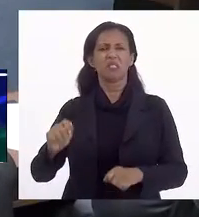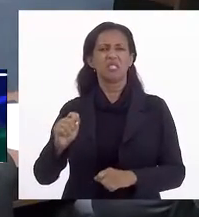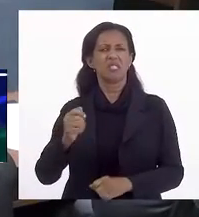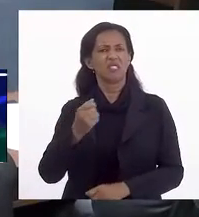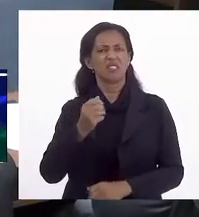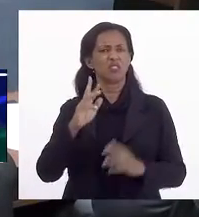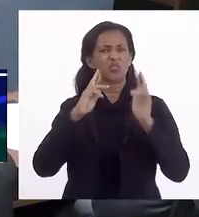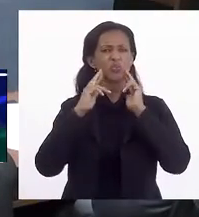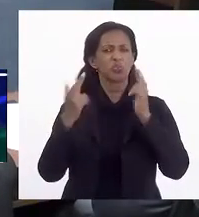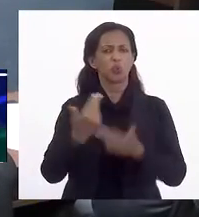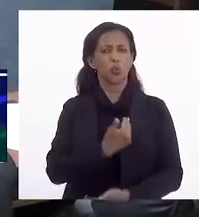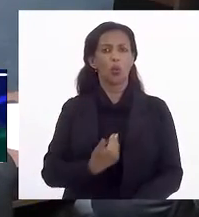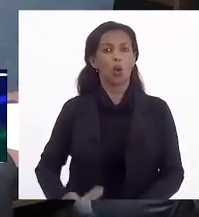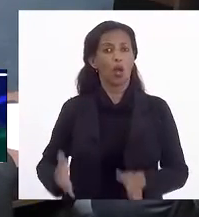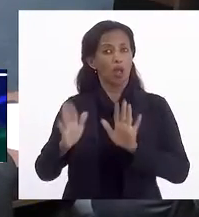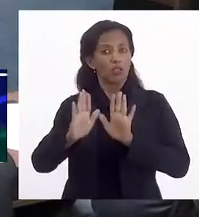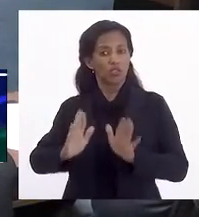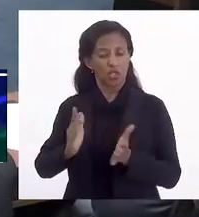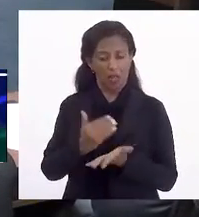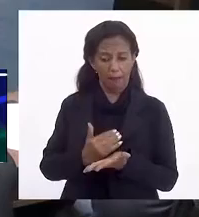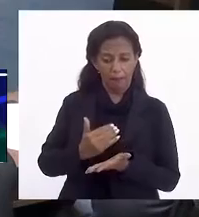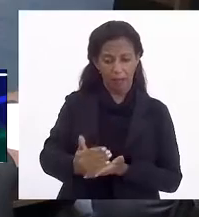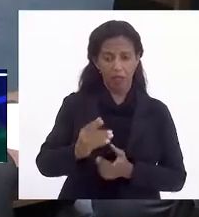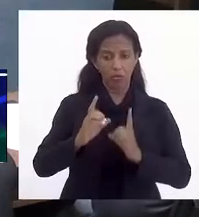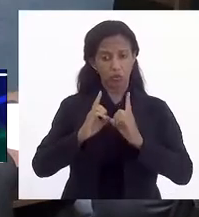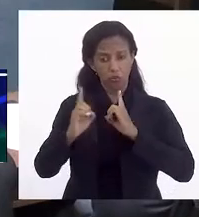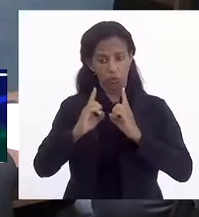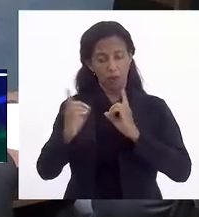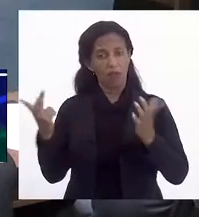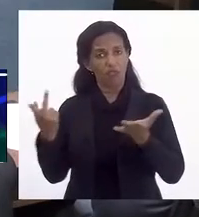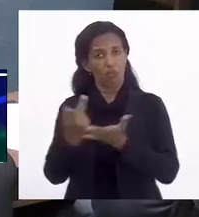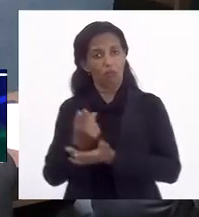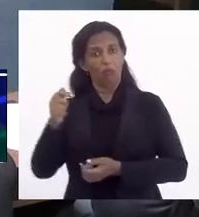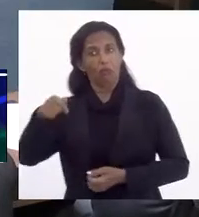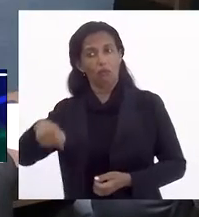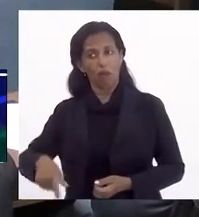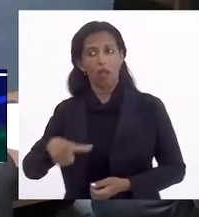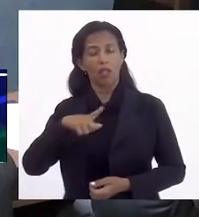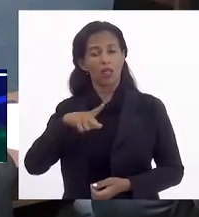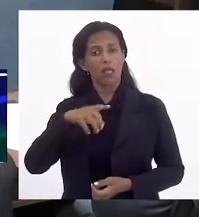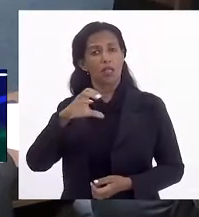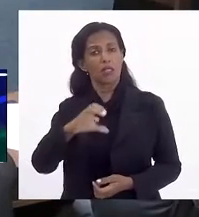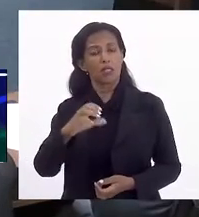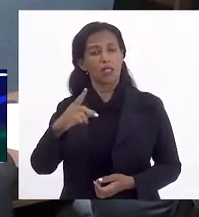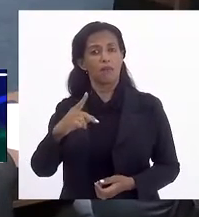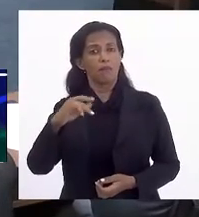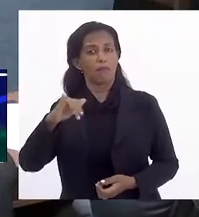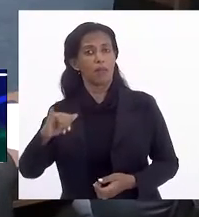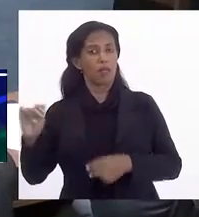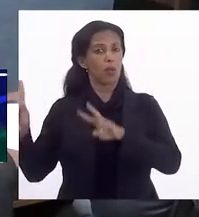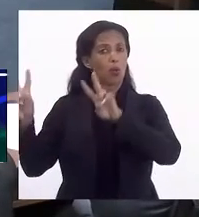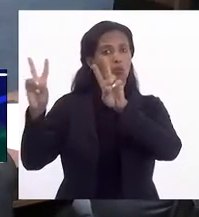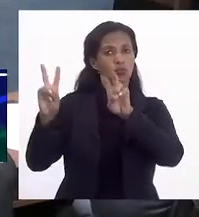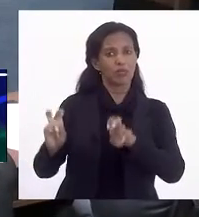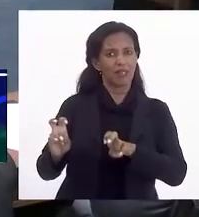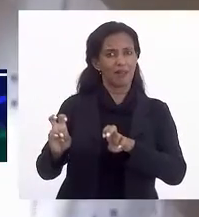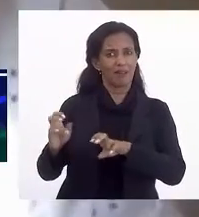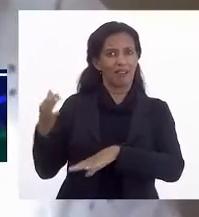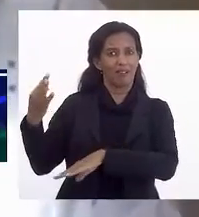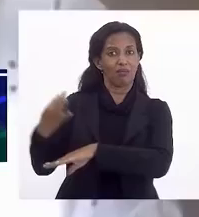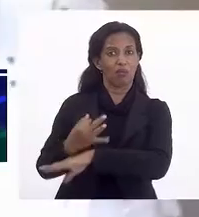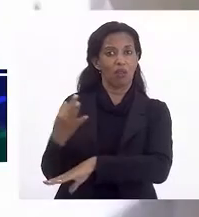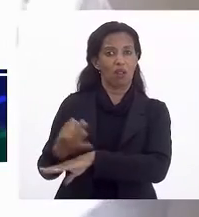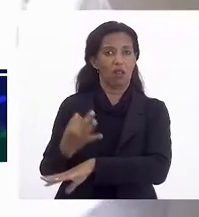pública, pois justamente parte dos debates que aqui foram feitos, que há uma CPI com o tema da intolerância religiosa